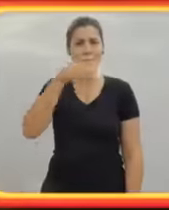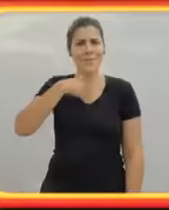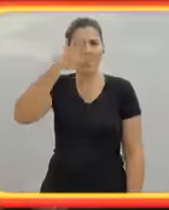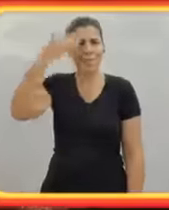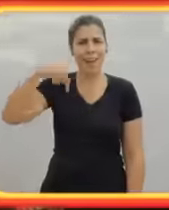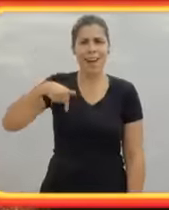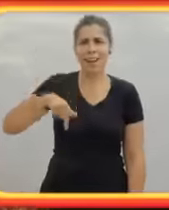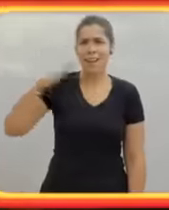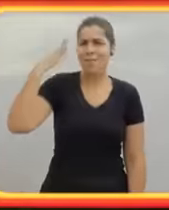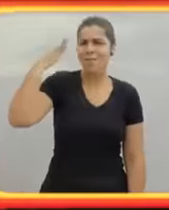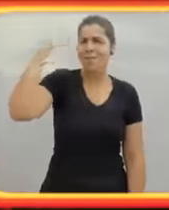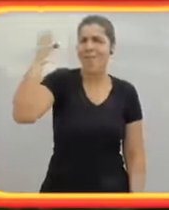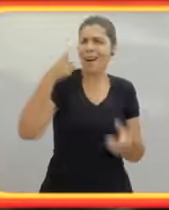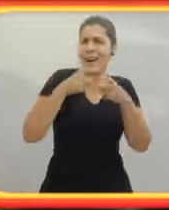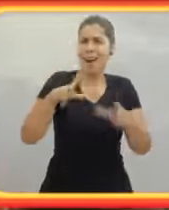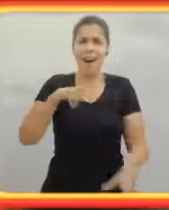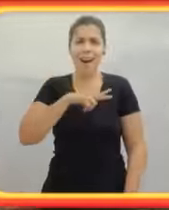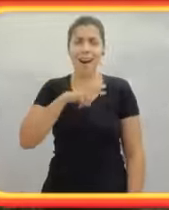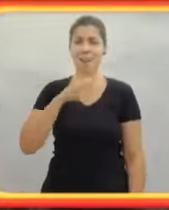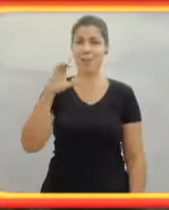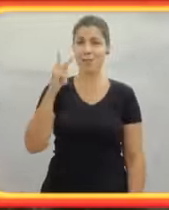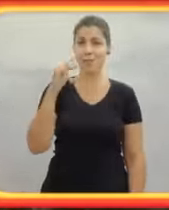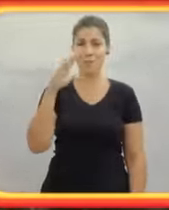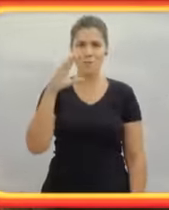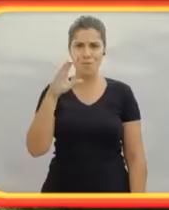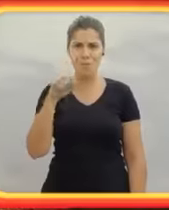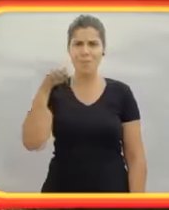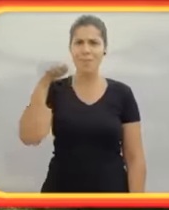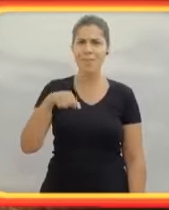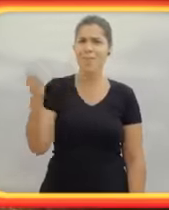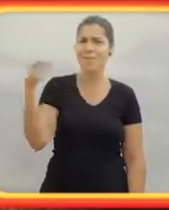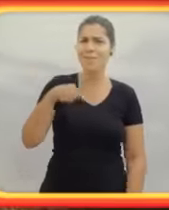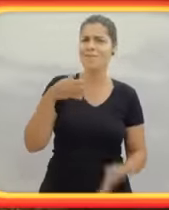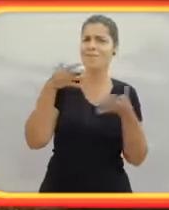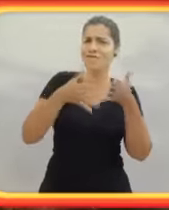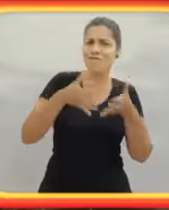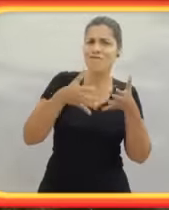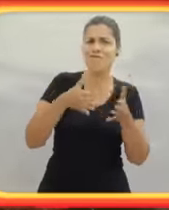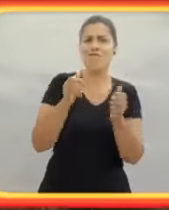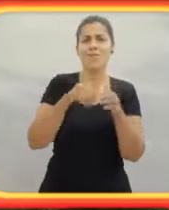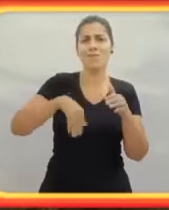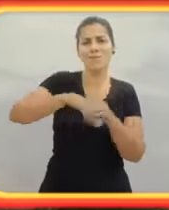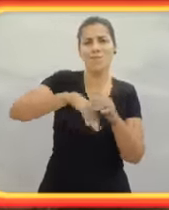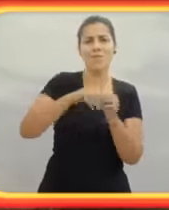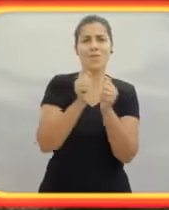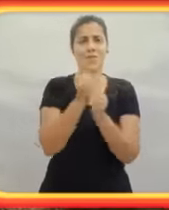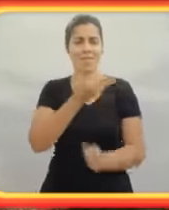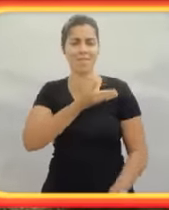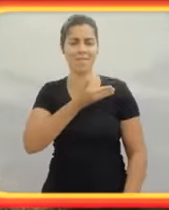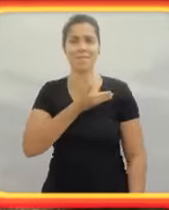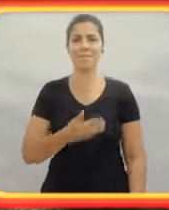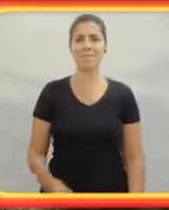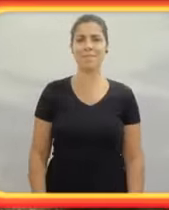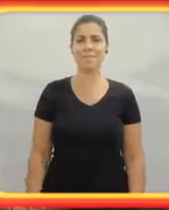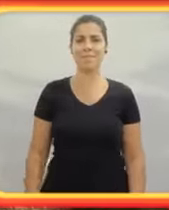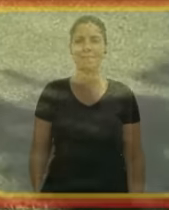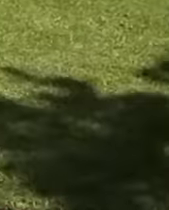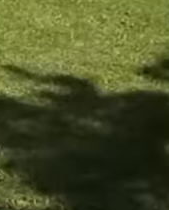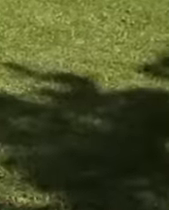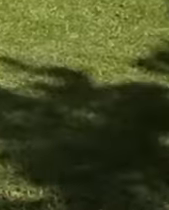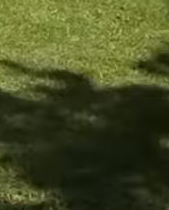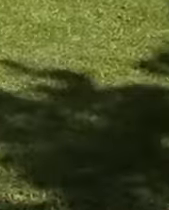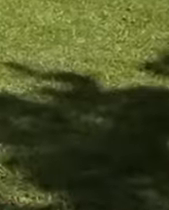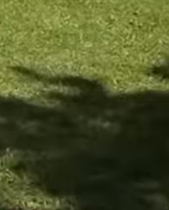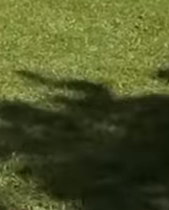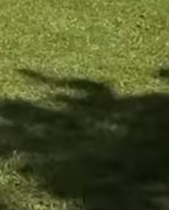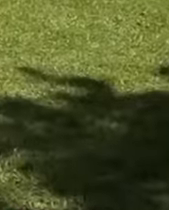Bom, minha gente, é aqui que é o famoso campinho particular de Chico Buarque de Holanda. É aqui que ele veio